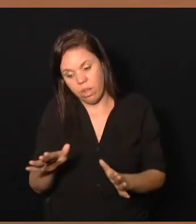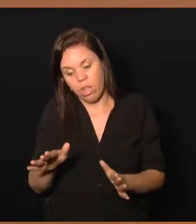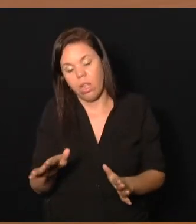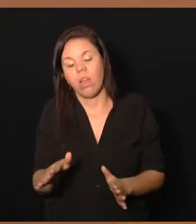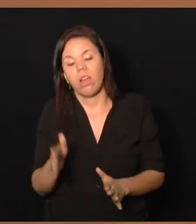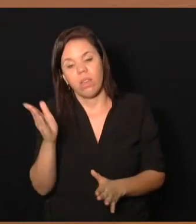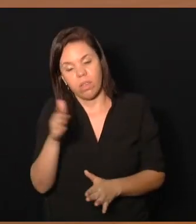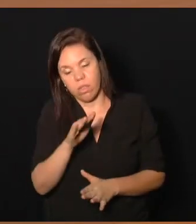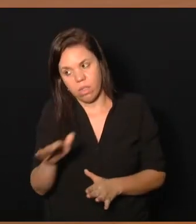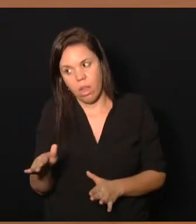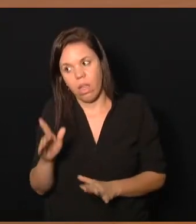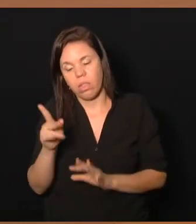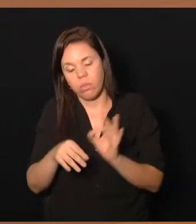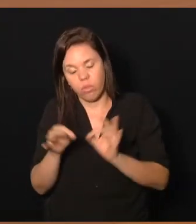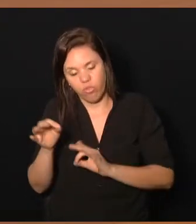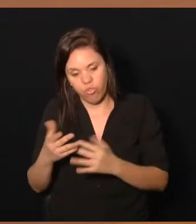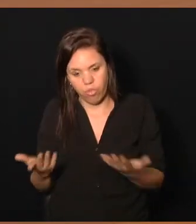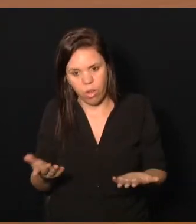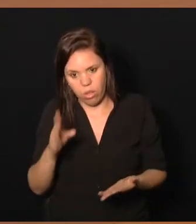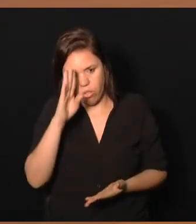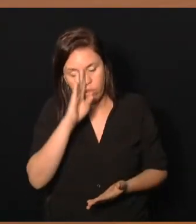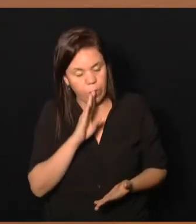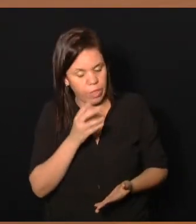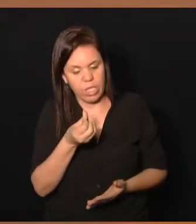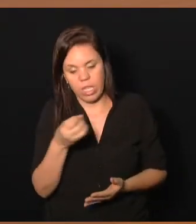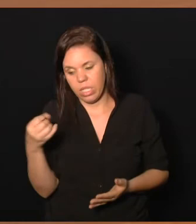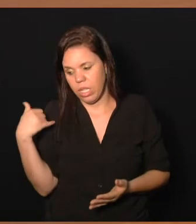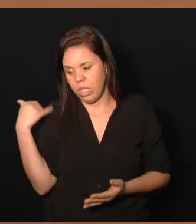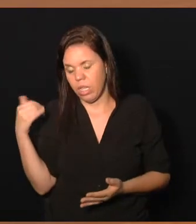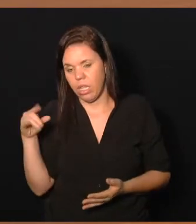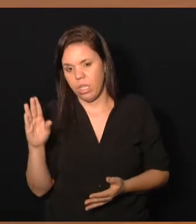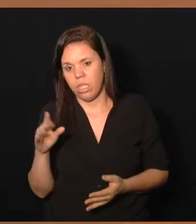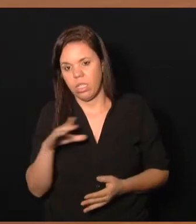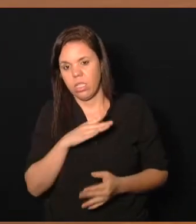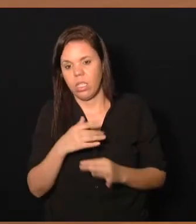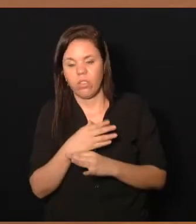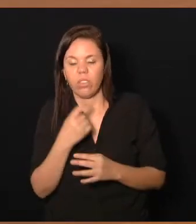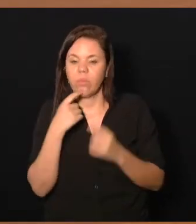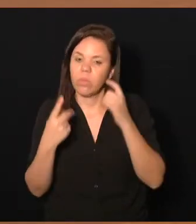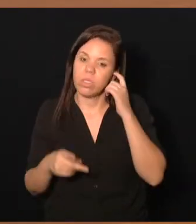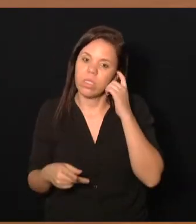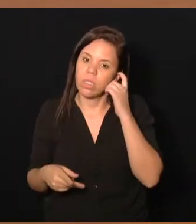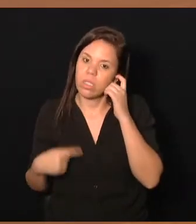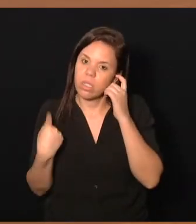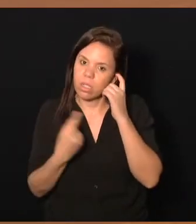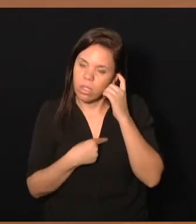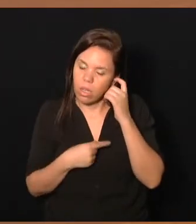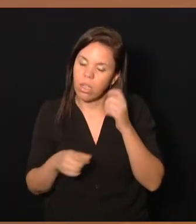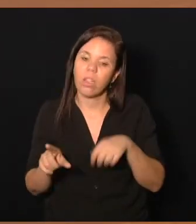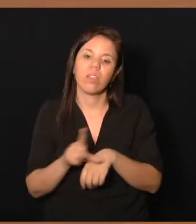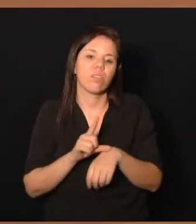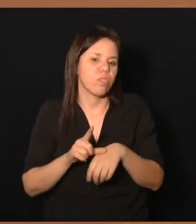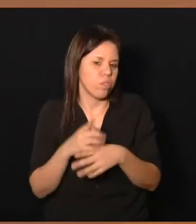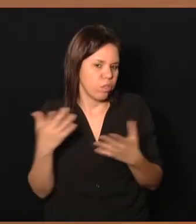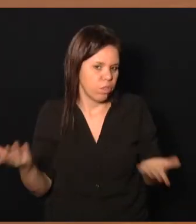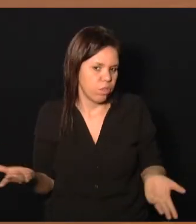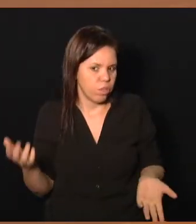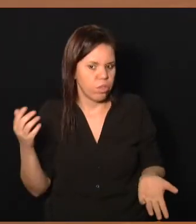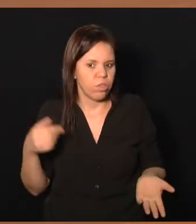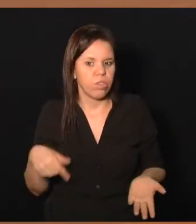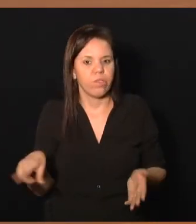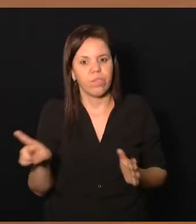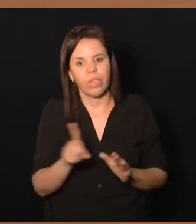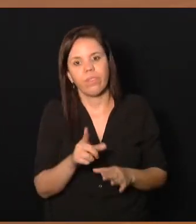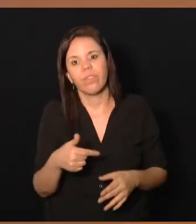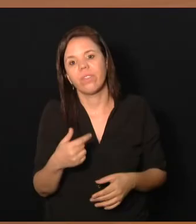de gratuidade a partir de 60 anos na cidade de Campinas, nós, legisladores, ele virá vetado. Então, não adianta enganar o